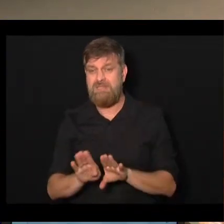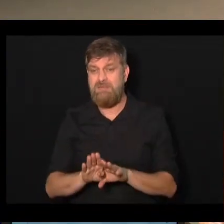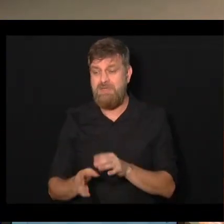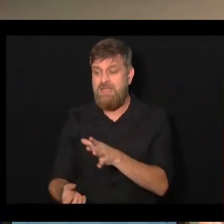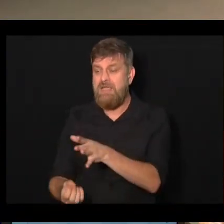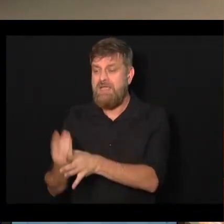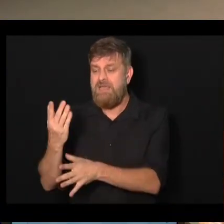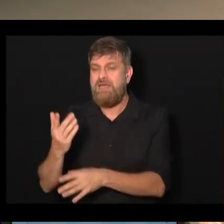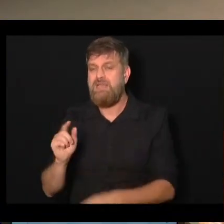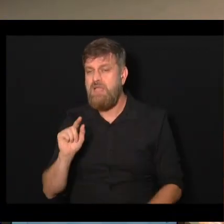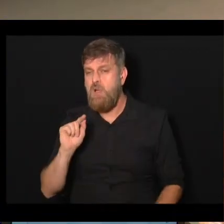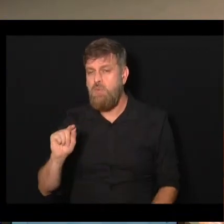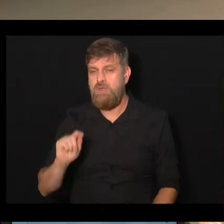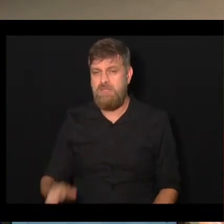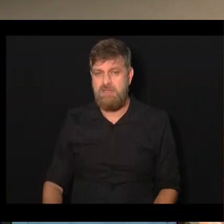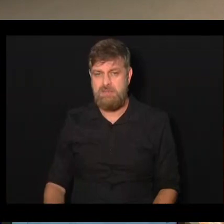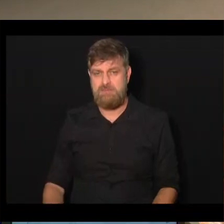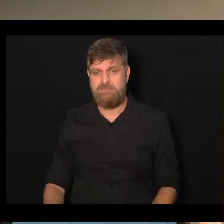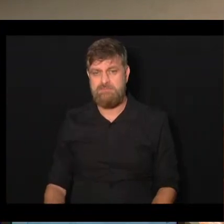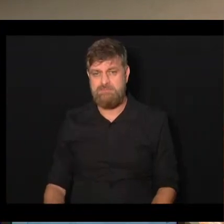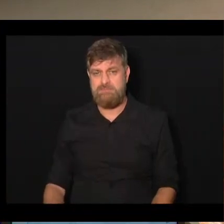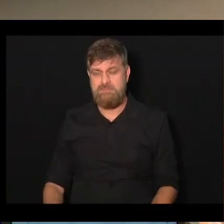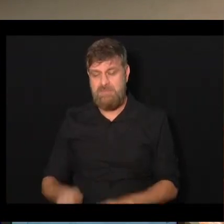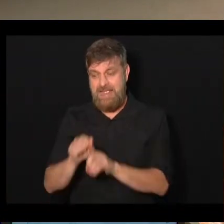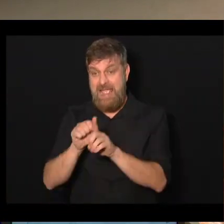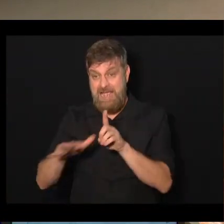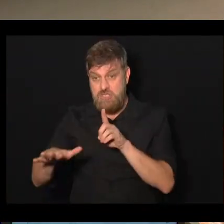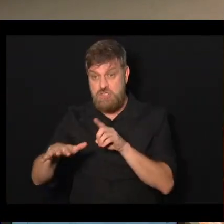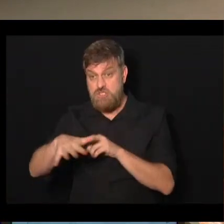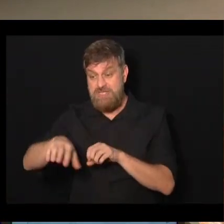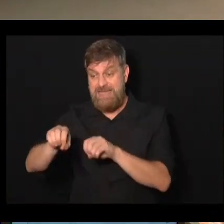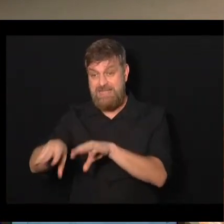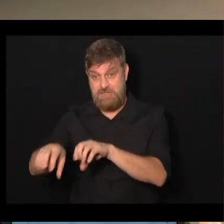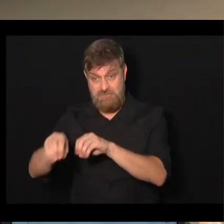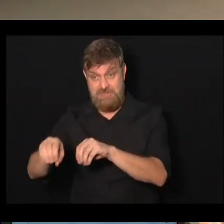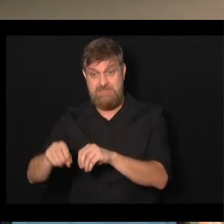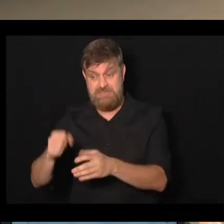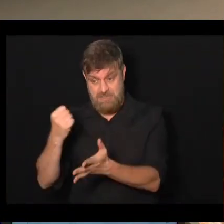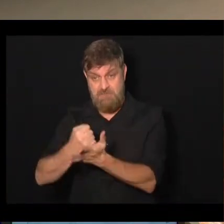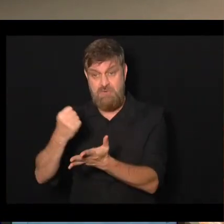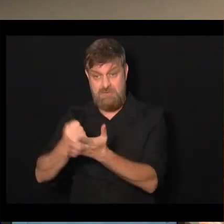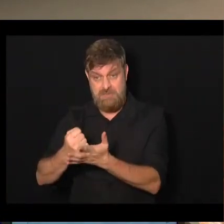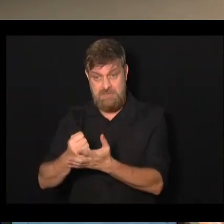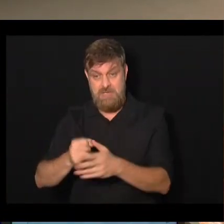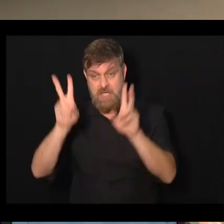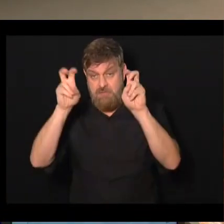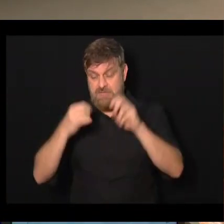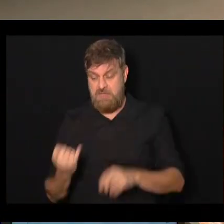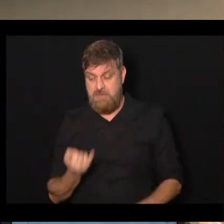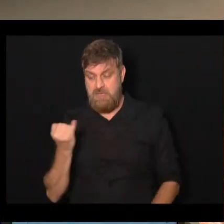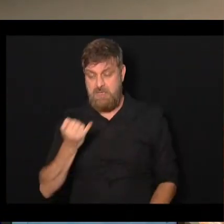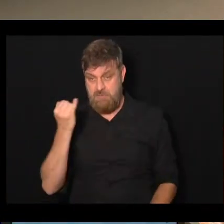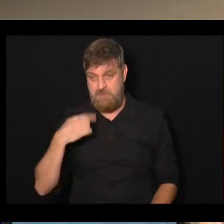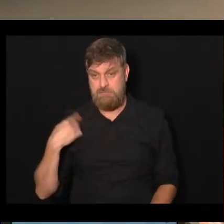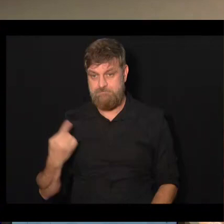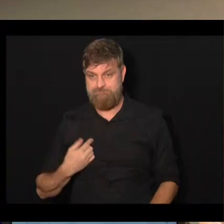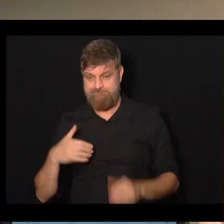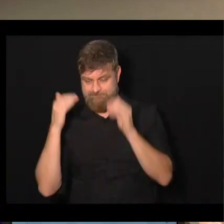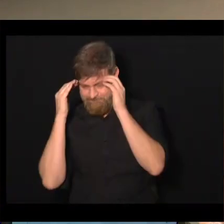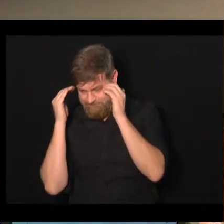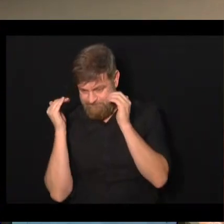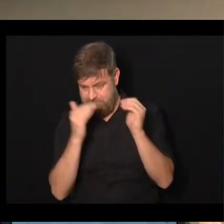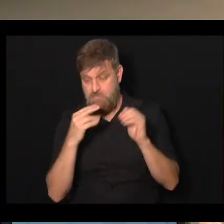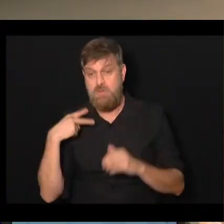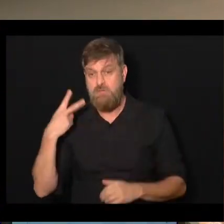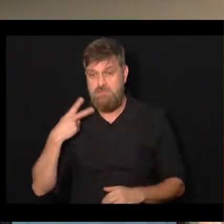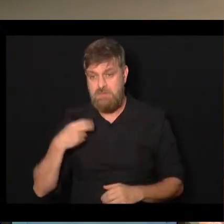cria cargos para agentes da educação. Assuntos importantes que merecem o respeito dessa casa e os vereadores